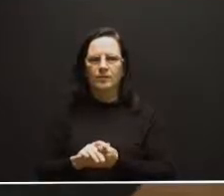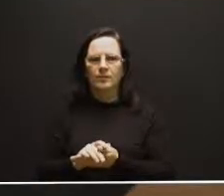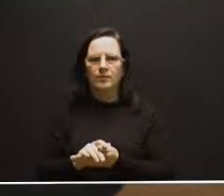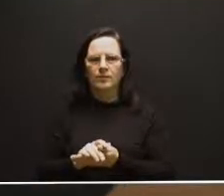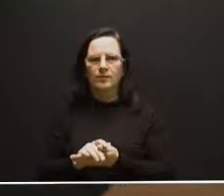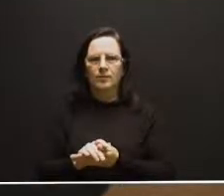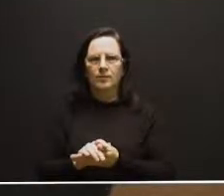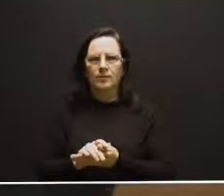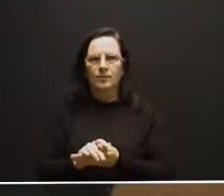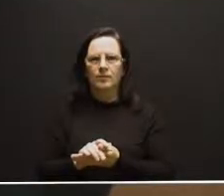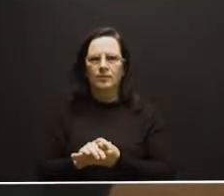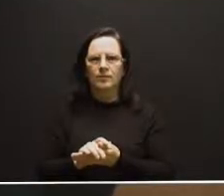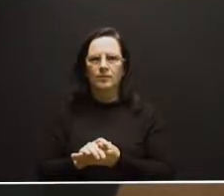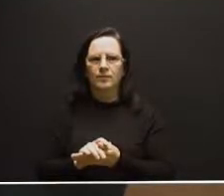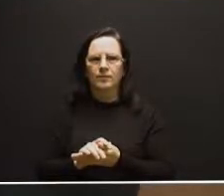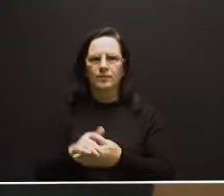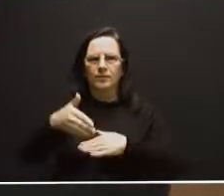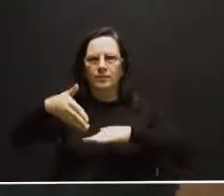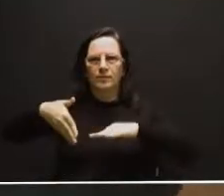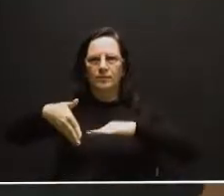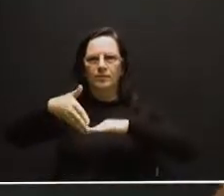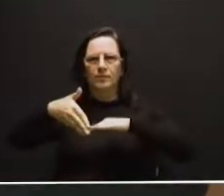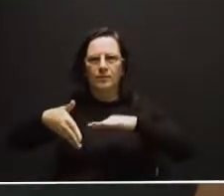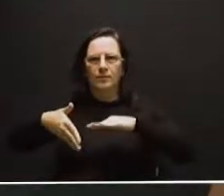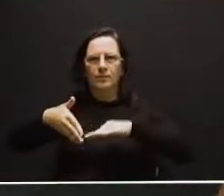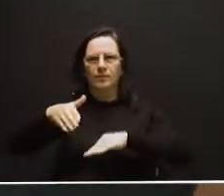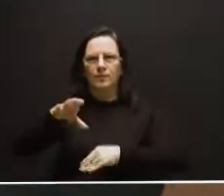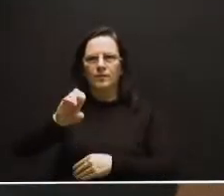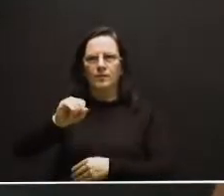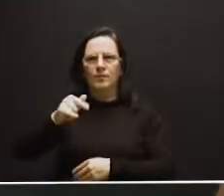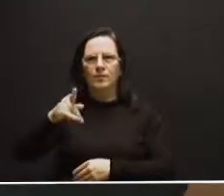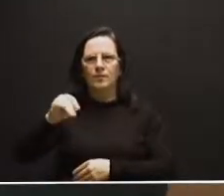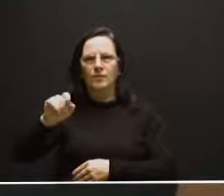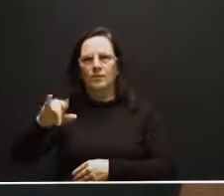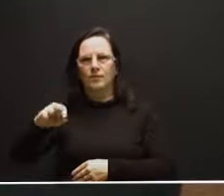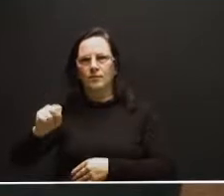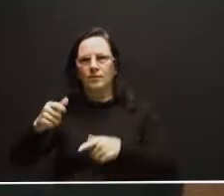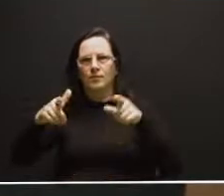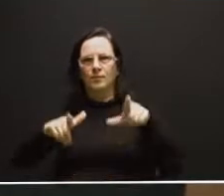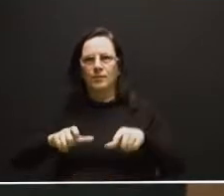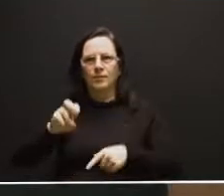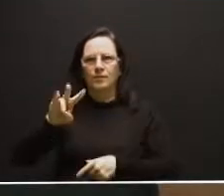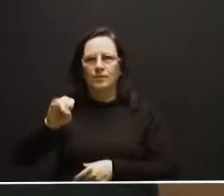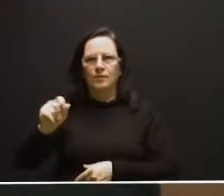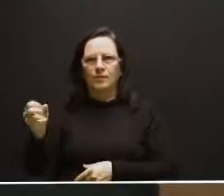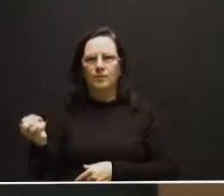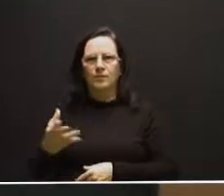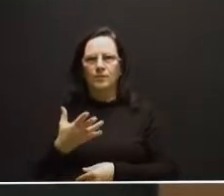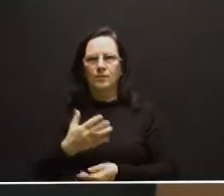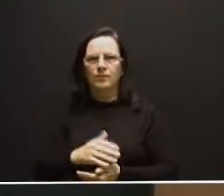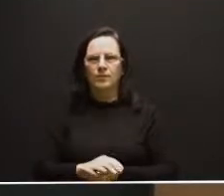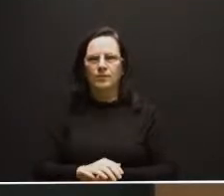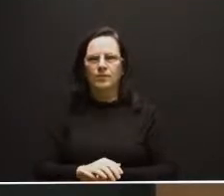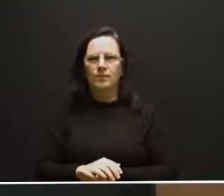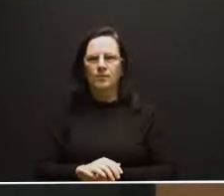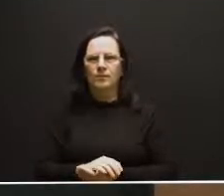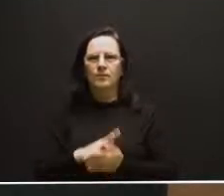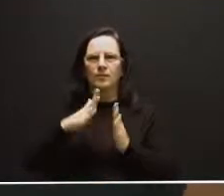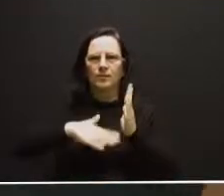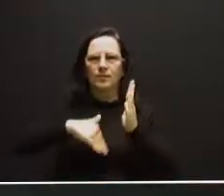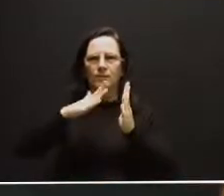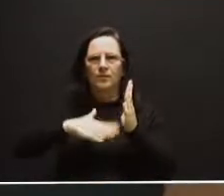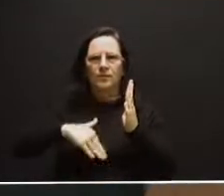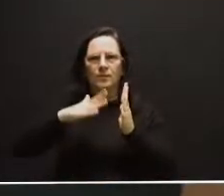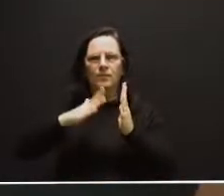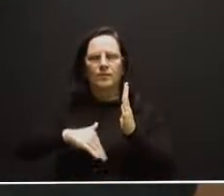sete de setembro com a rua são luiz na vila nova encaminhe-se pintura das